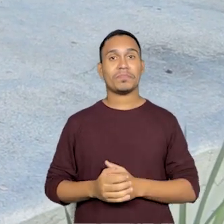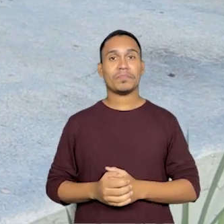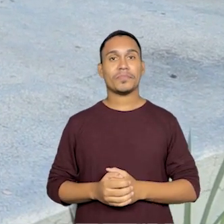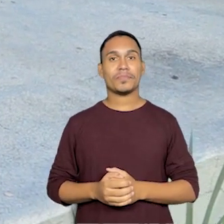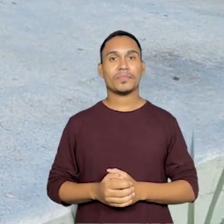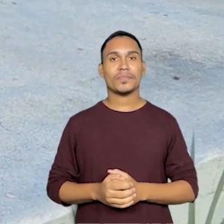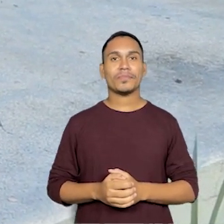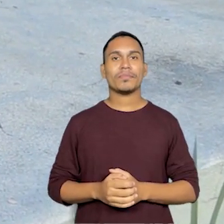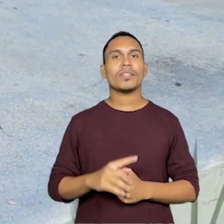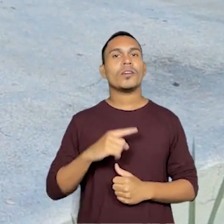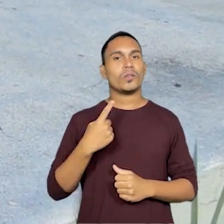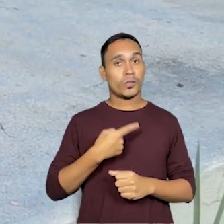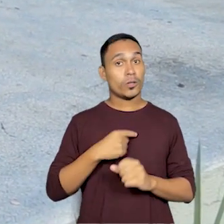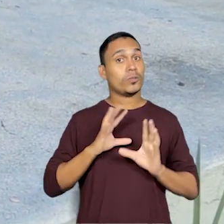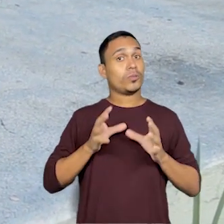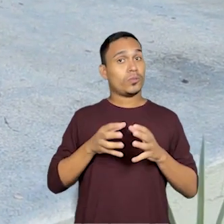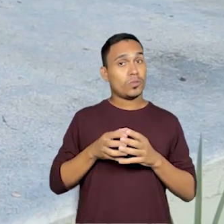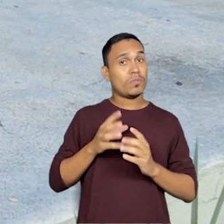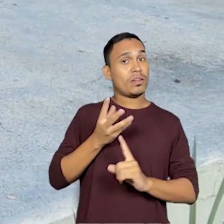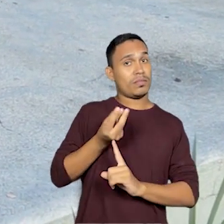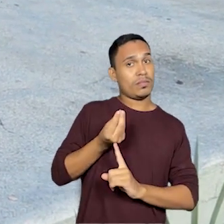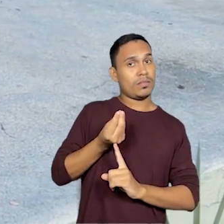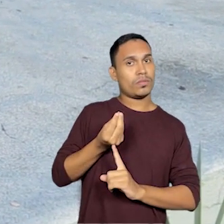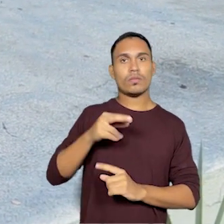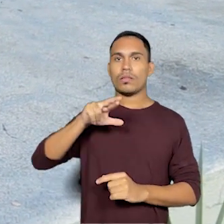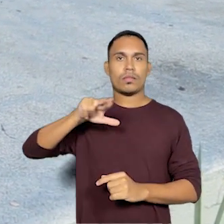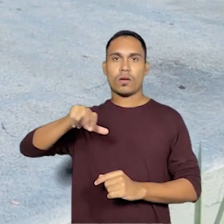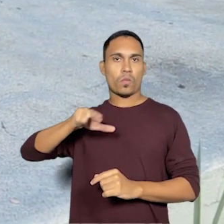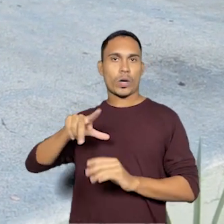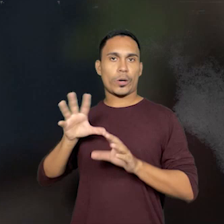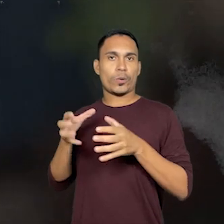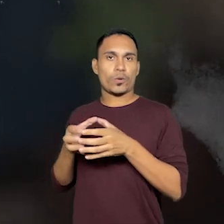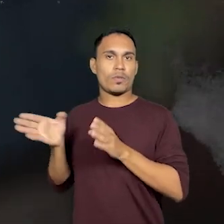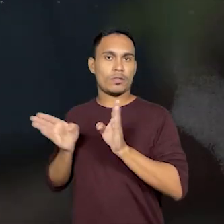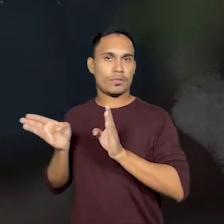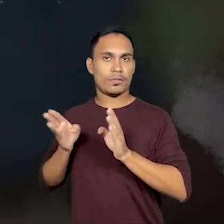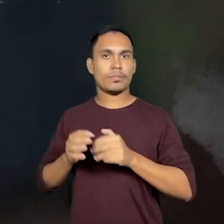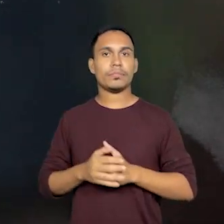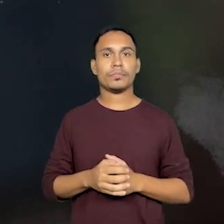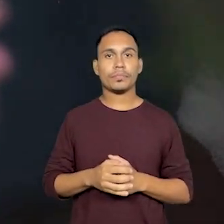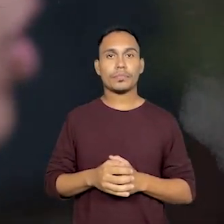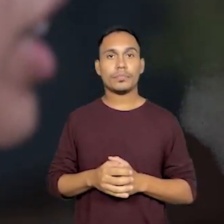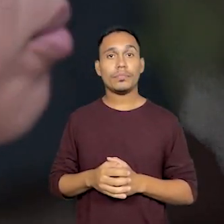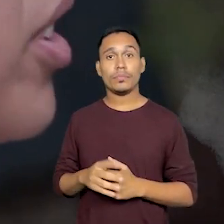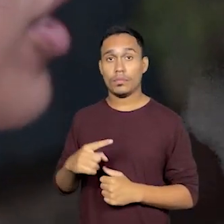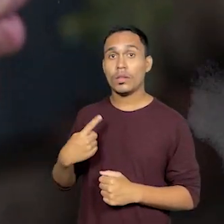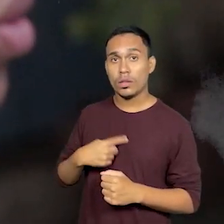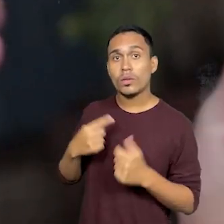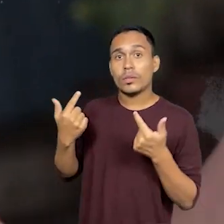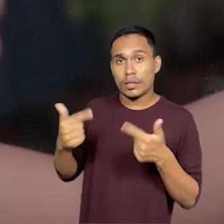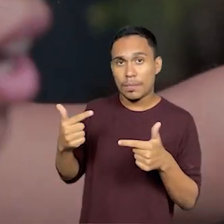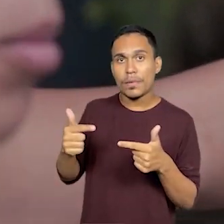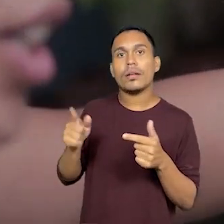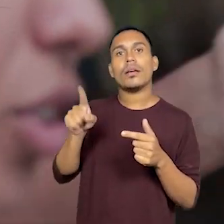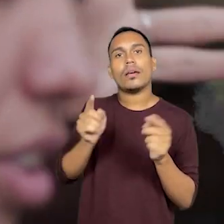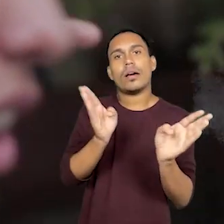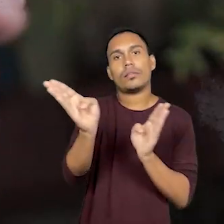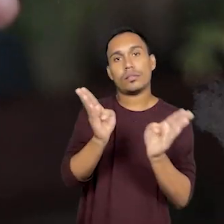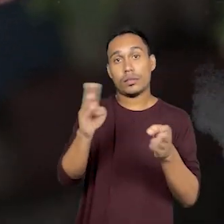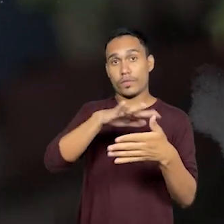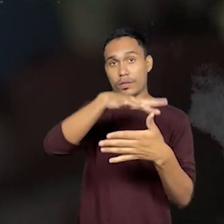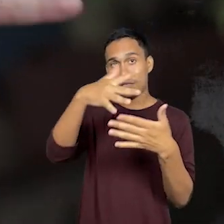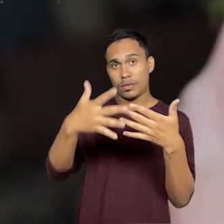a gente é um grupo artístico, né? Não um grupo pra acessibilidade. A gente faz um trabalho que é acessível em Libras e todo